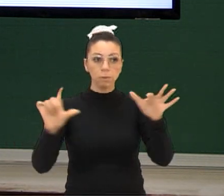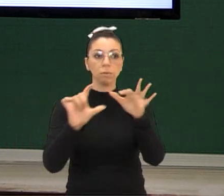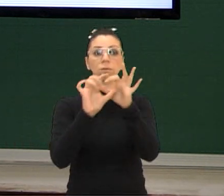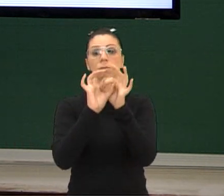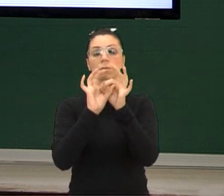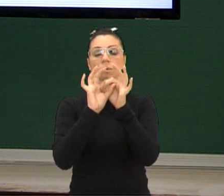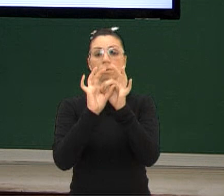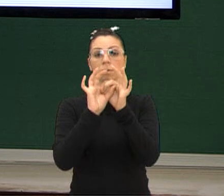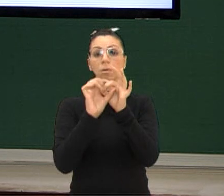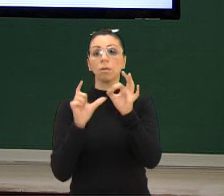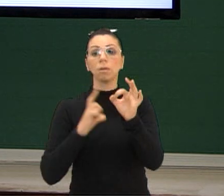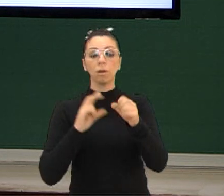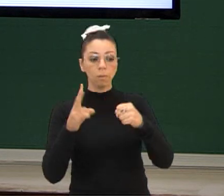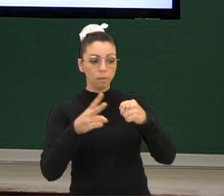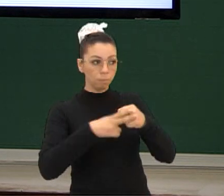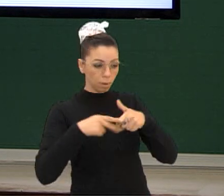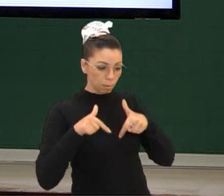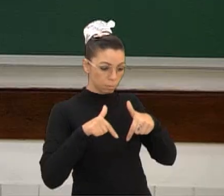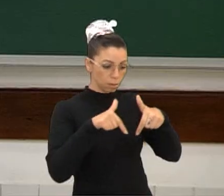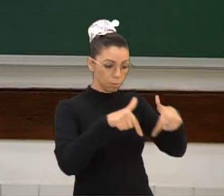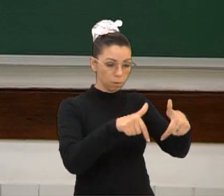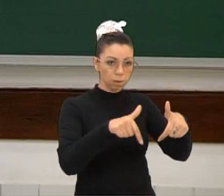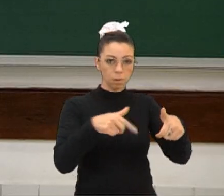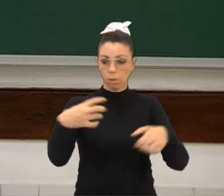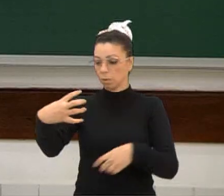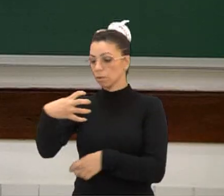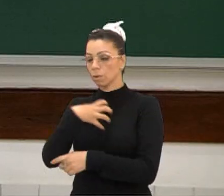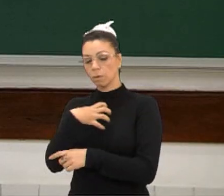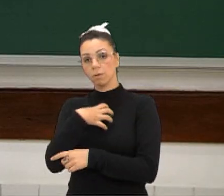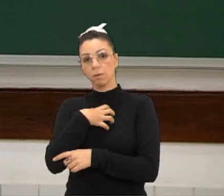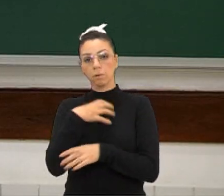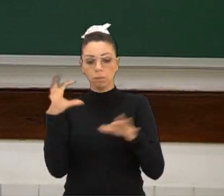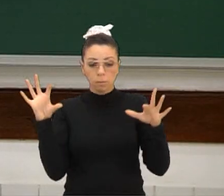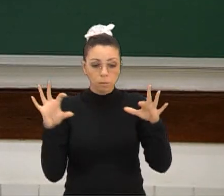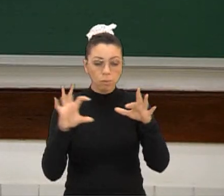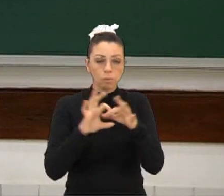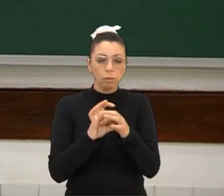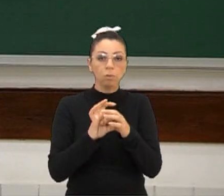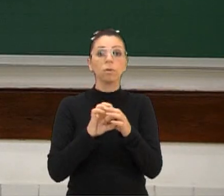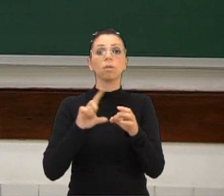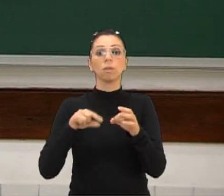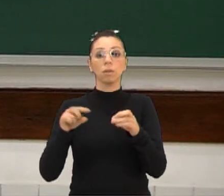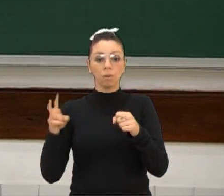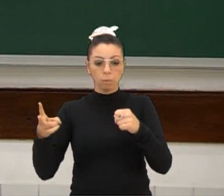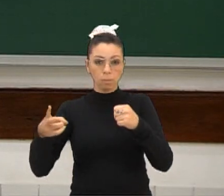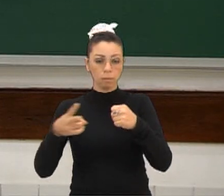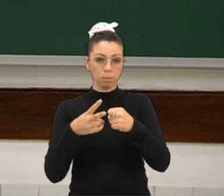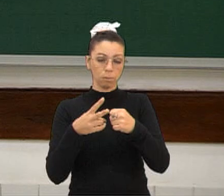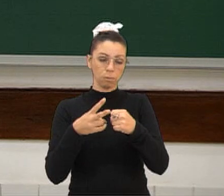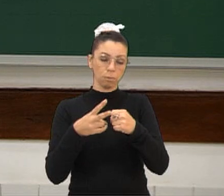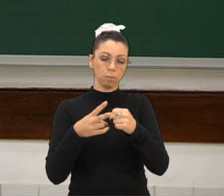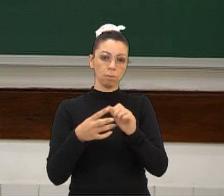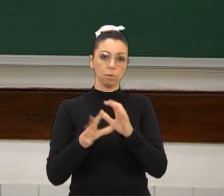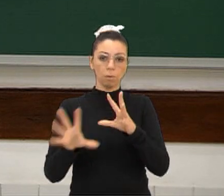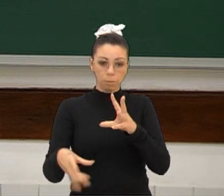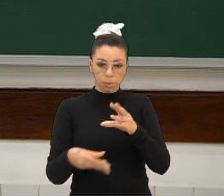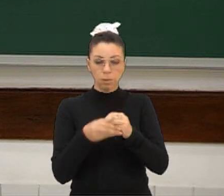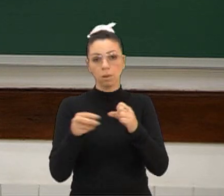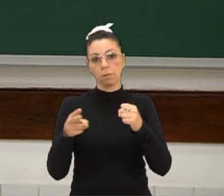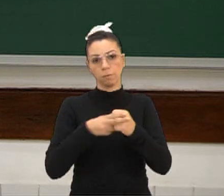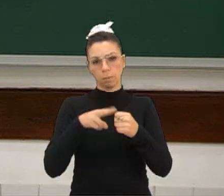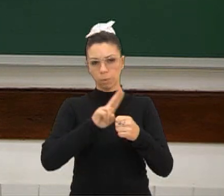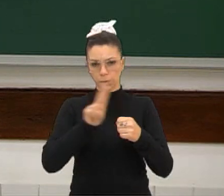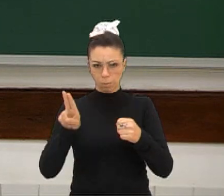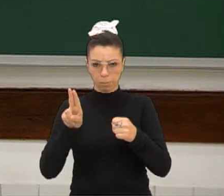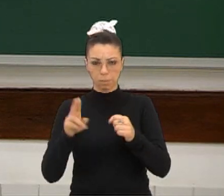ação, mais um estado, mas como essa pessoa está, eu tenho ali um predicado verbo nominal. Difícil para